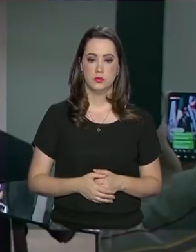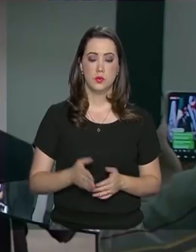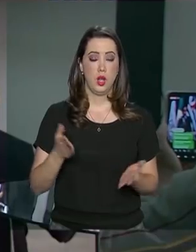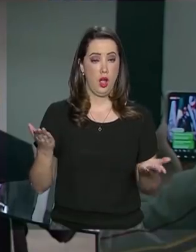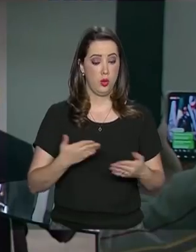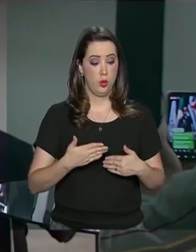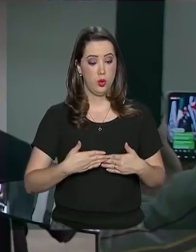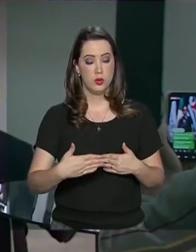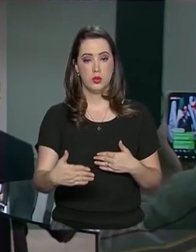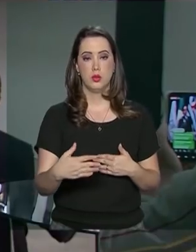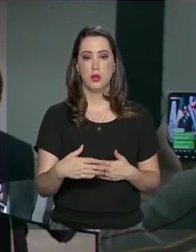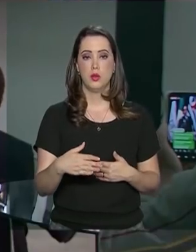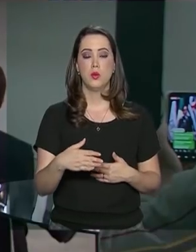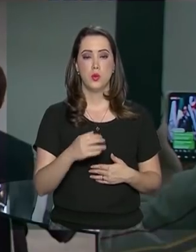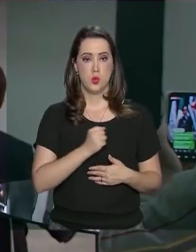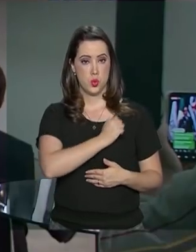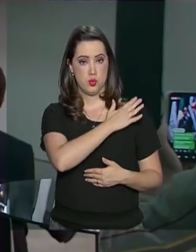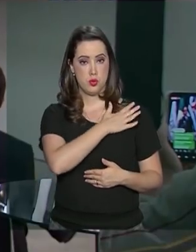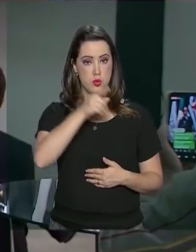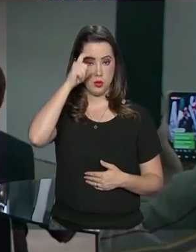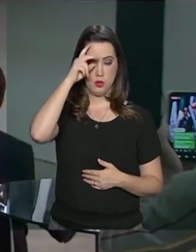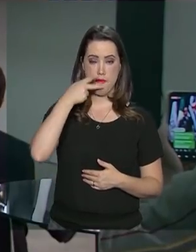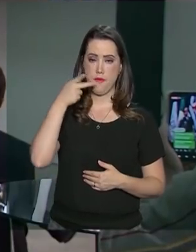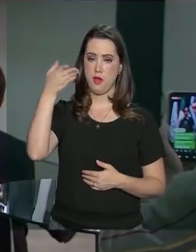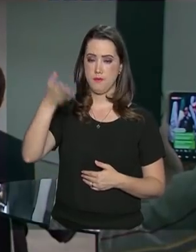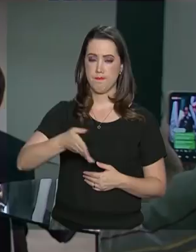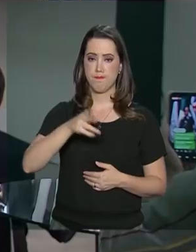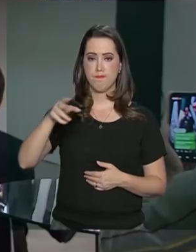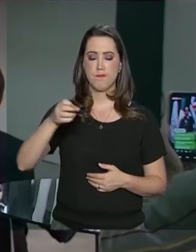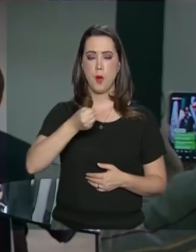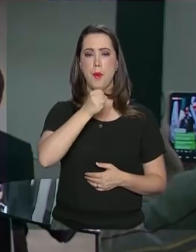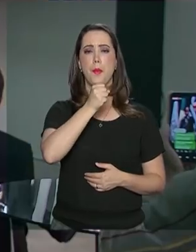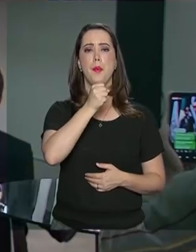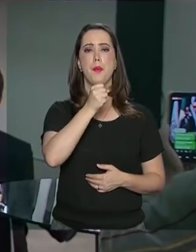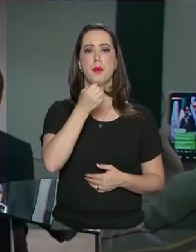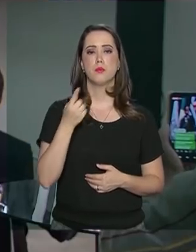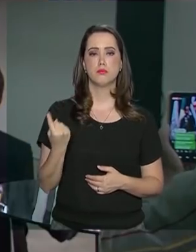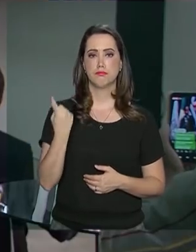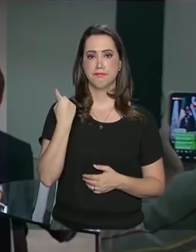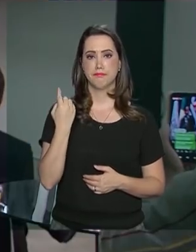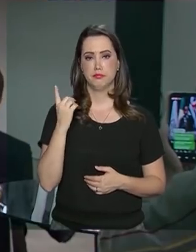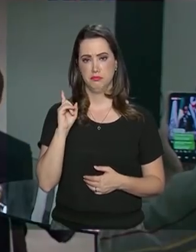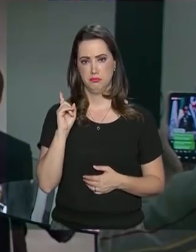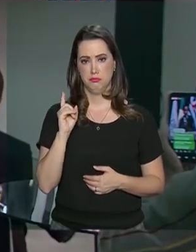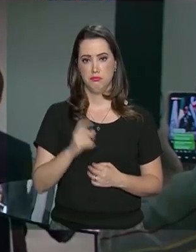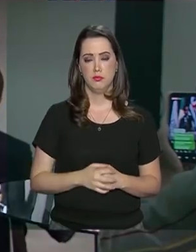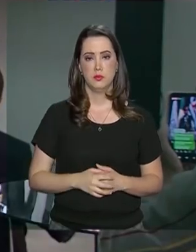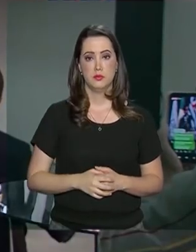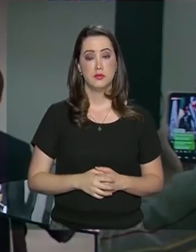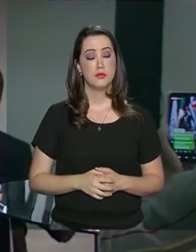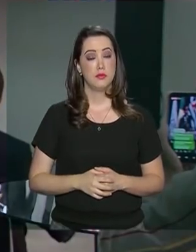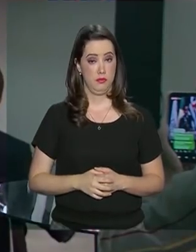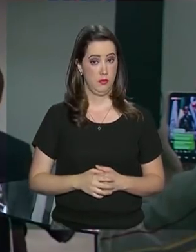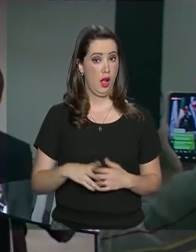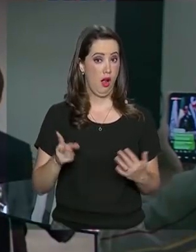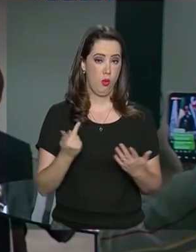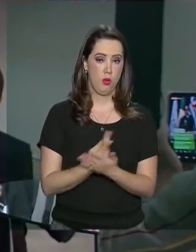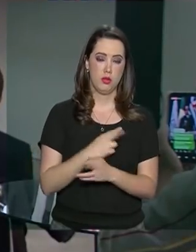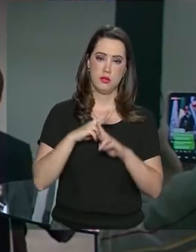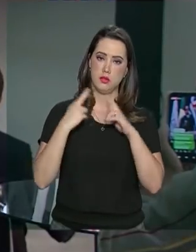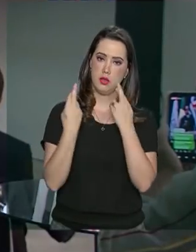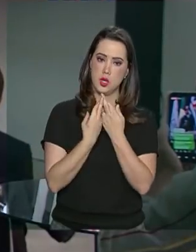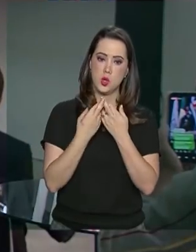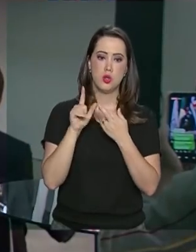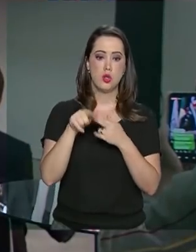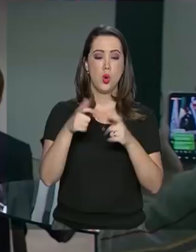Neste momento, Hamilton Mourão faz uma fala aqui no auditório da Fiesp, onde acontece essa reunião, um auditório que